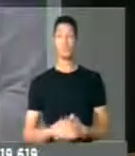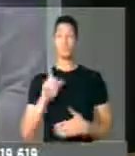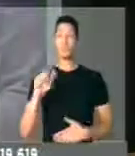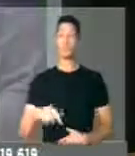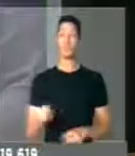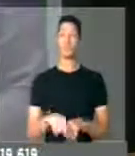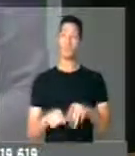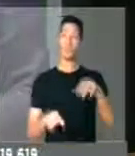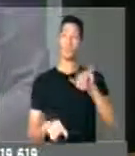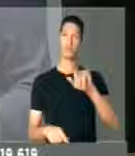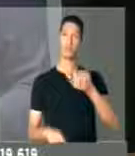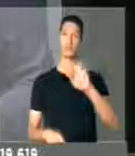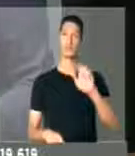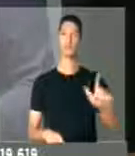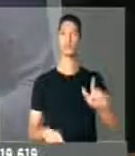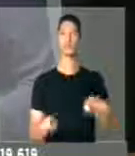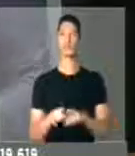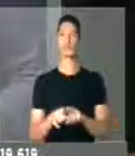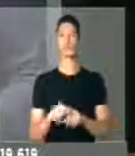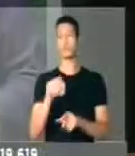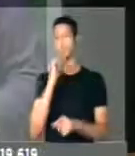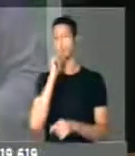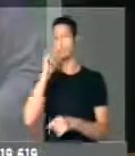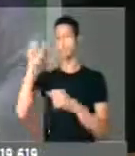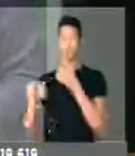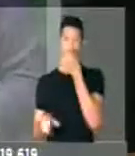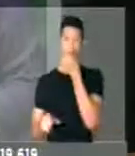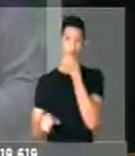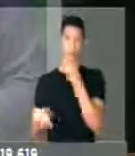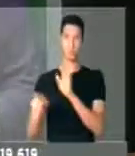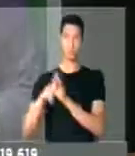era Miguel Arraes. E esse seu exemplo